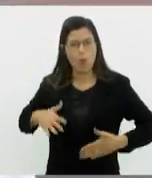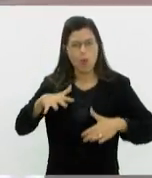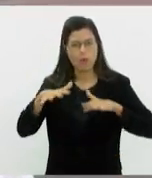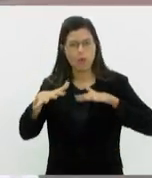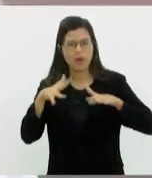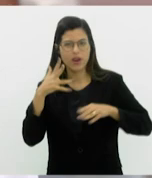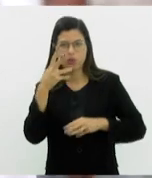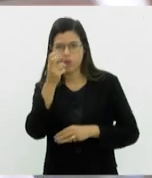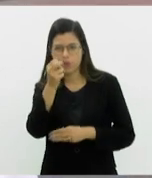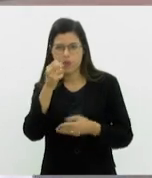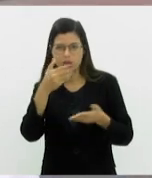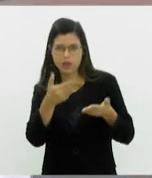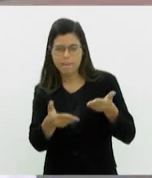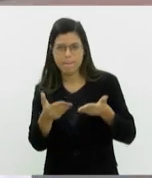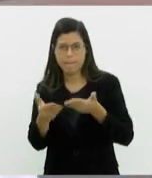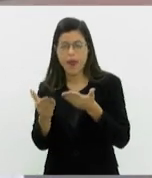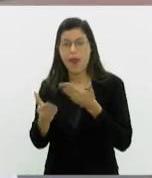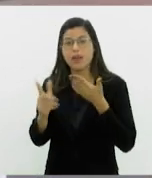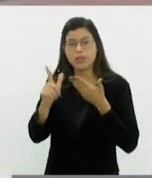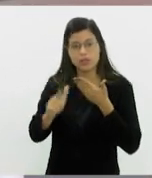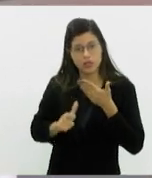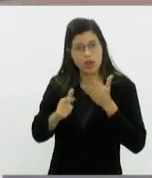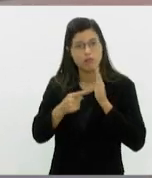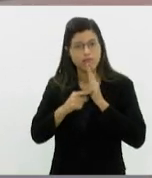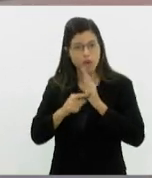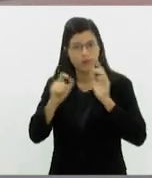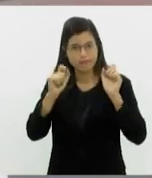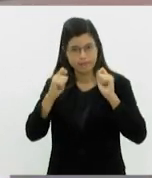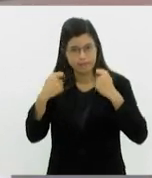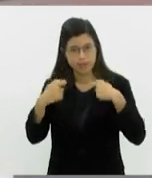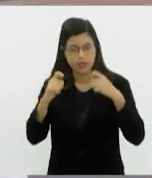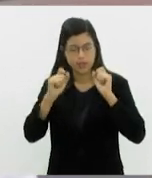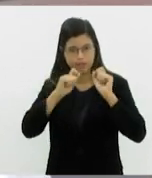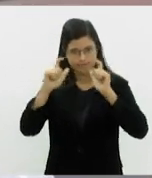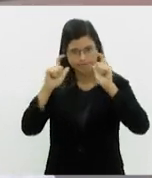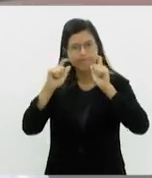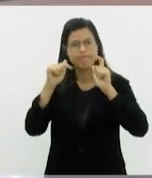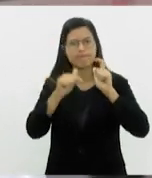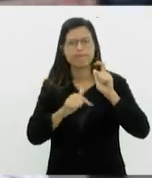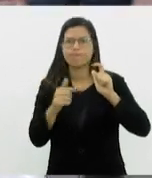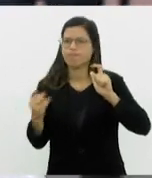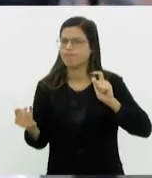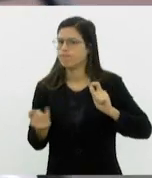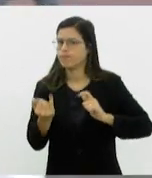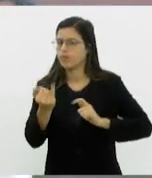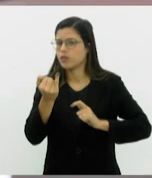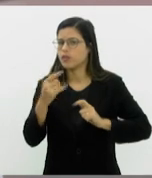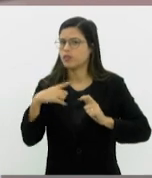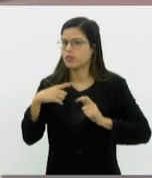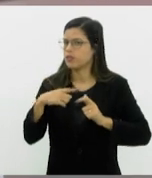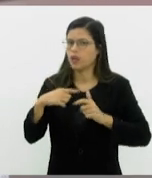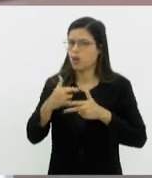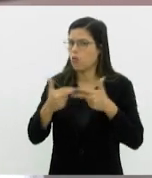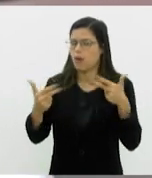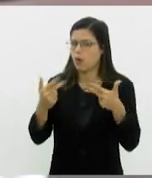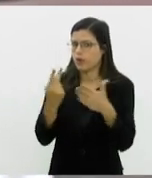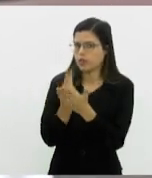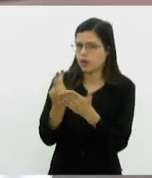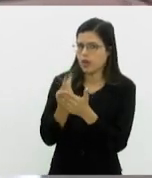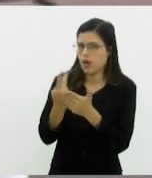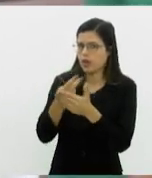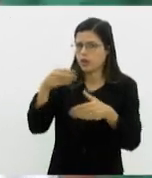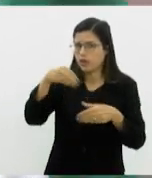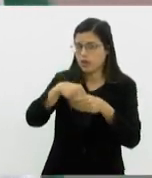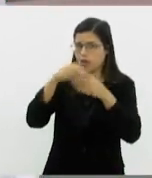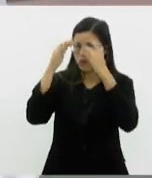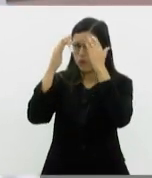do corpo, isso é um sinal de alerta e um sinal de importância para alguma coisa errada no cérebro, e dessas coisas erradas no cérebro,